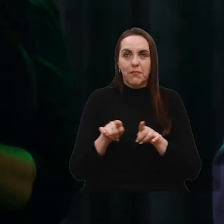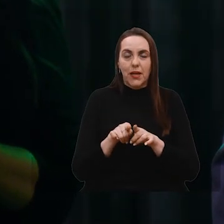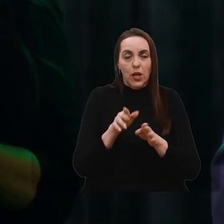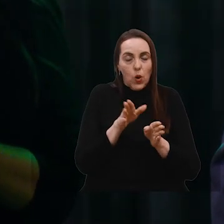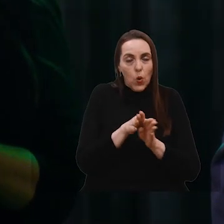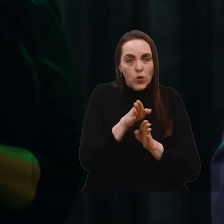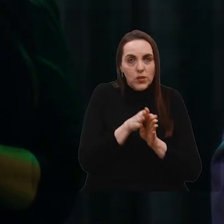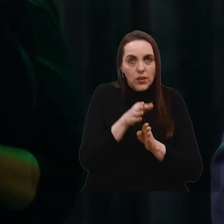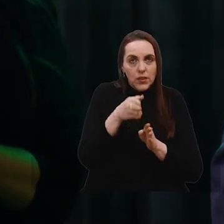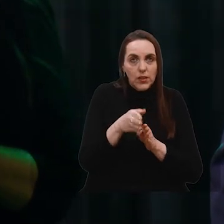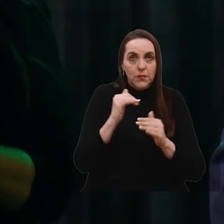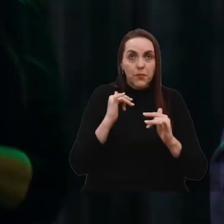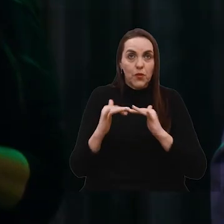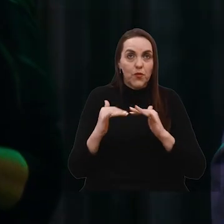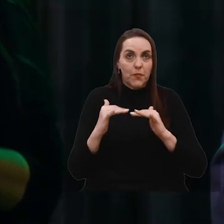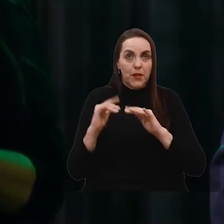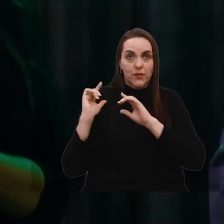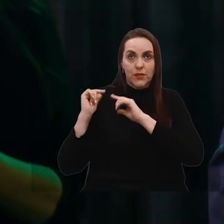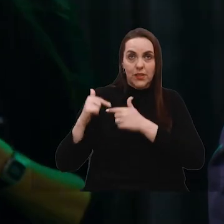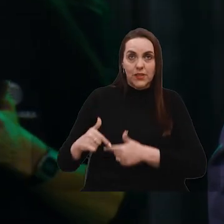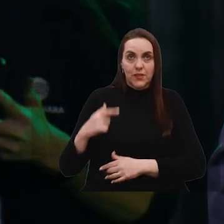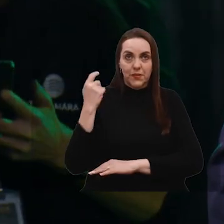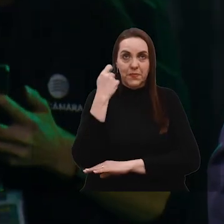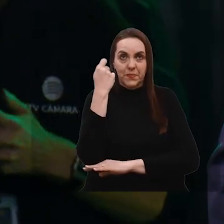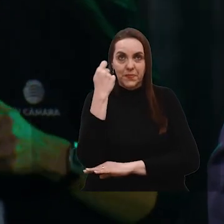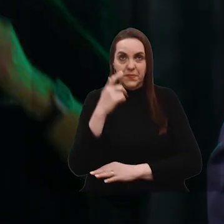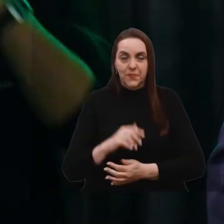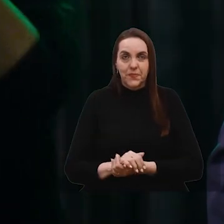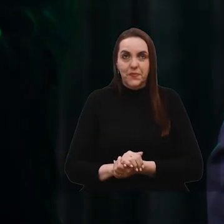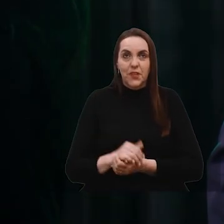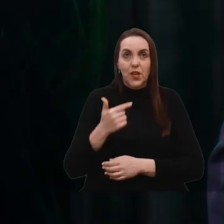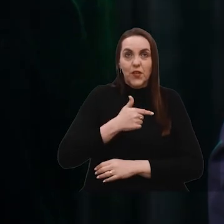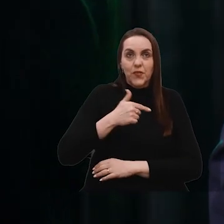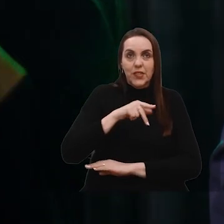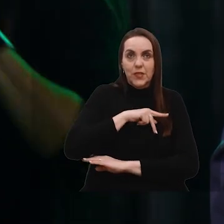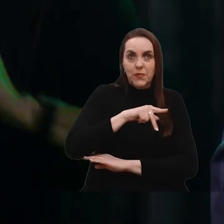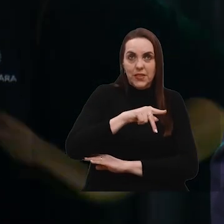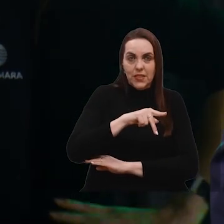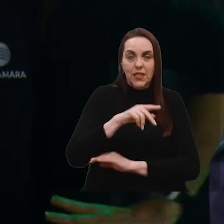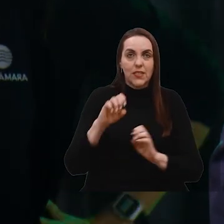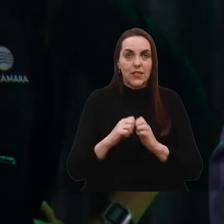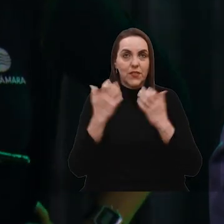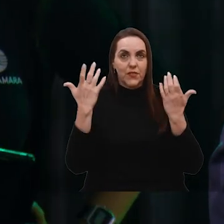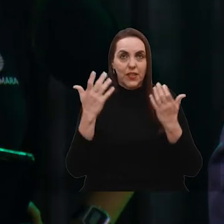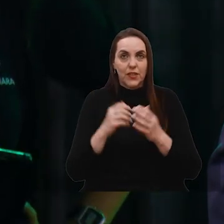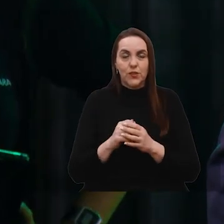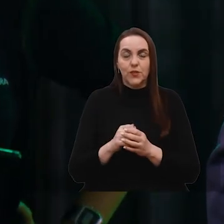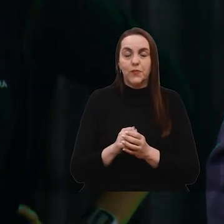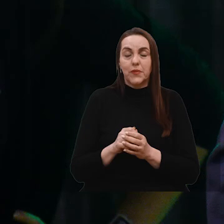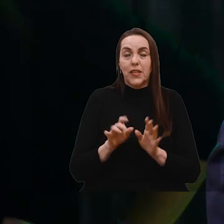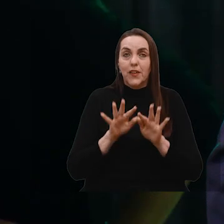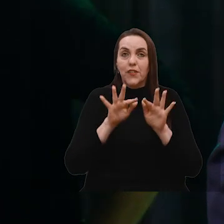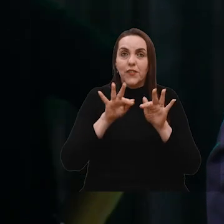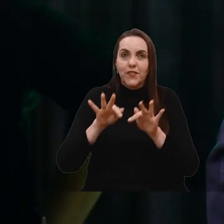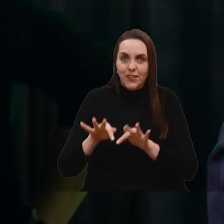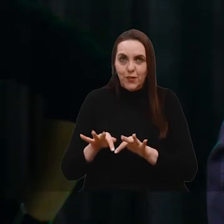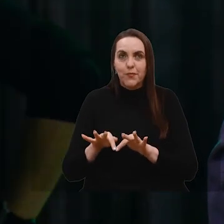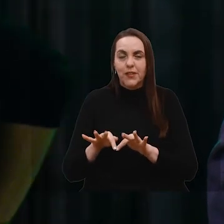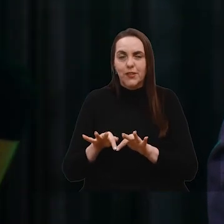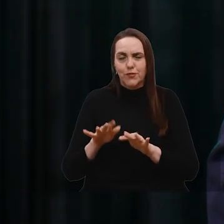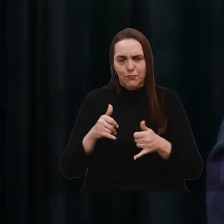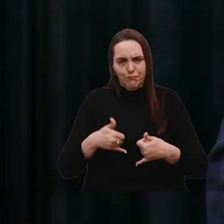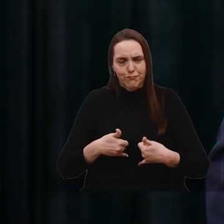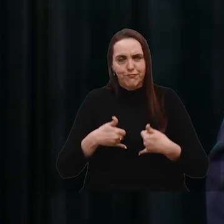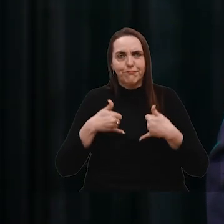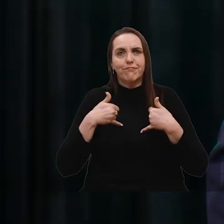Mais tarde, servi como conselheiro do movimento tradicionalista gaúcho, vice-presidente de eventos